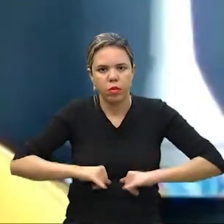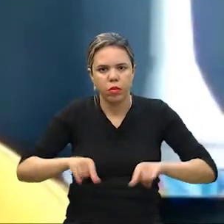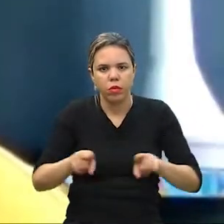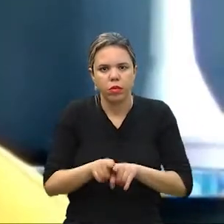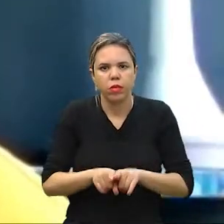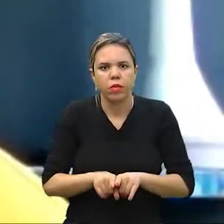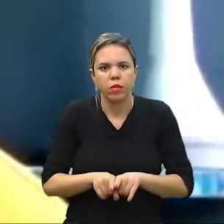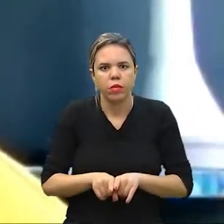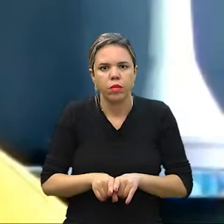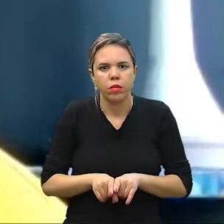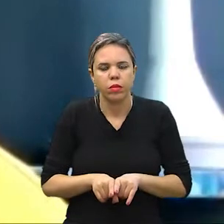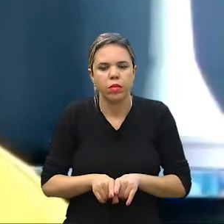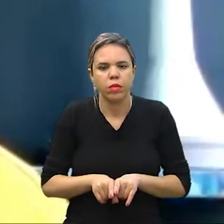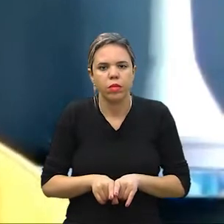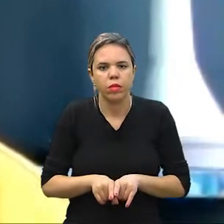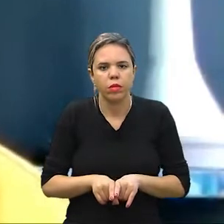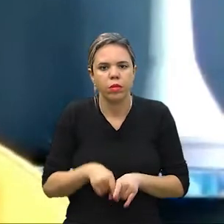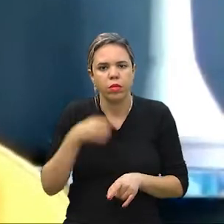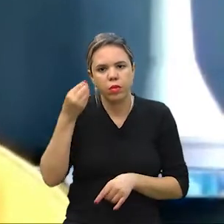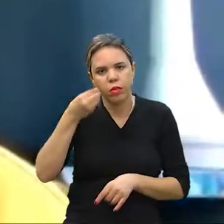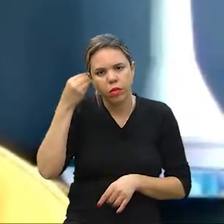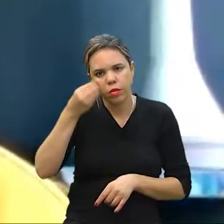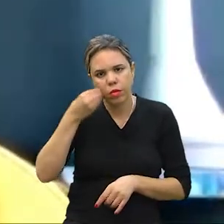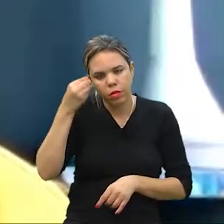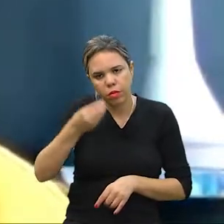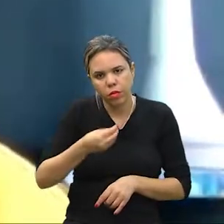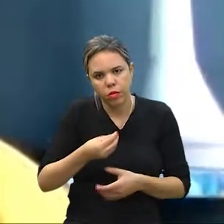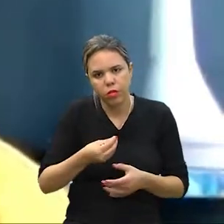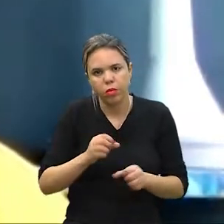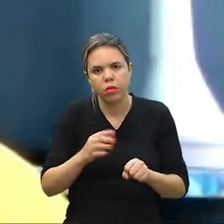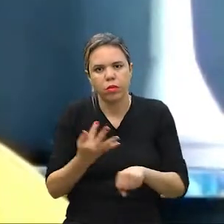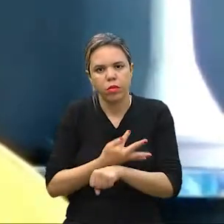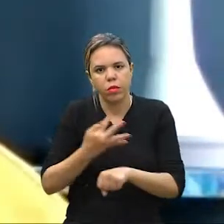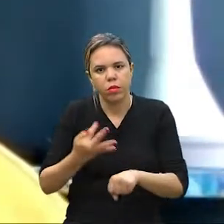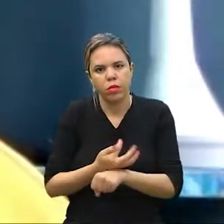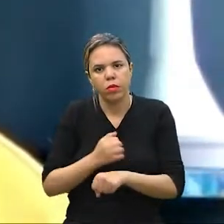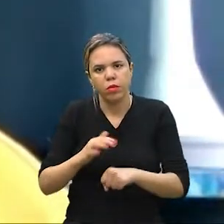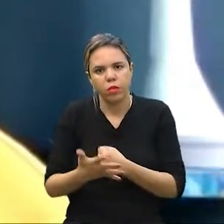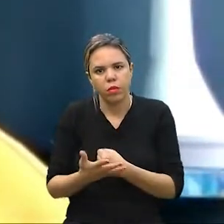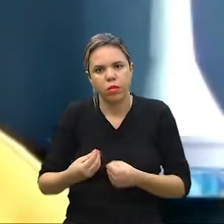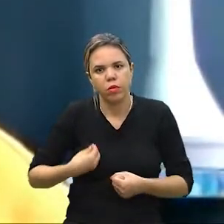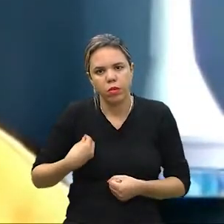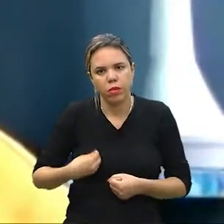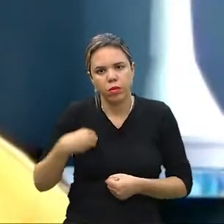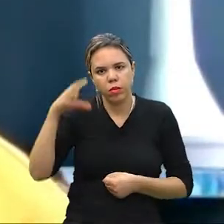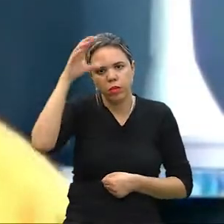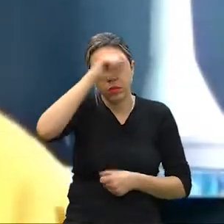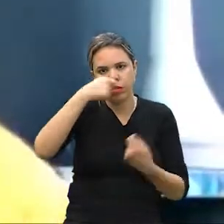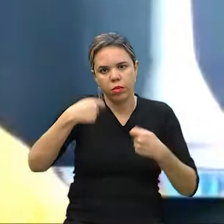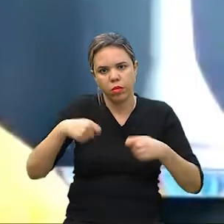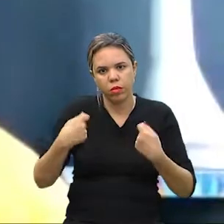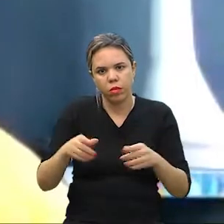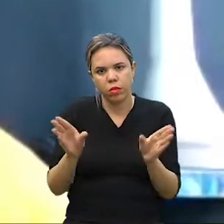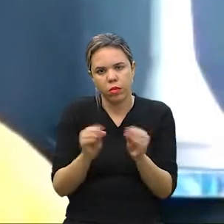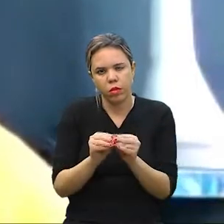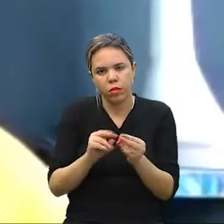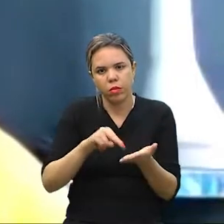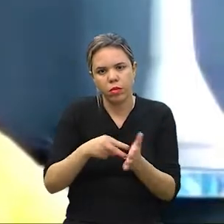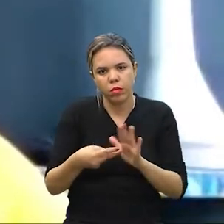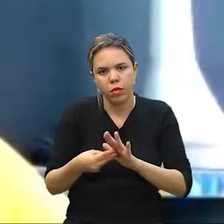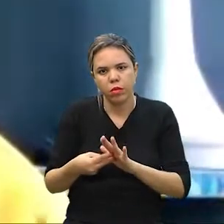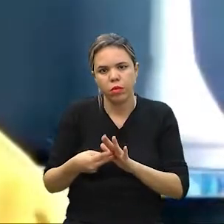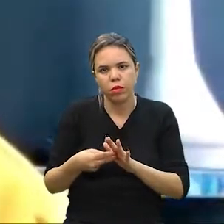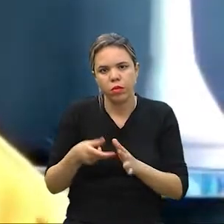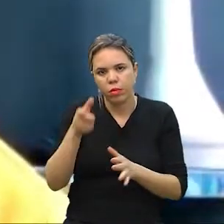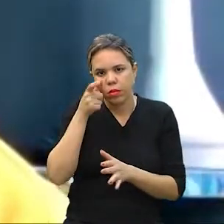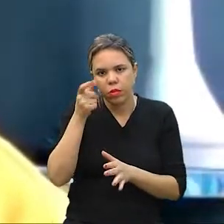também, mas também porque quando a gente vivencia essa crise pandêmica, como a gente está vivenciando, a gente precisa aprender definitivamente a ouvir a